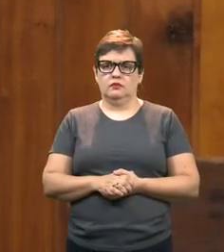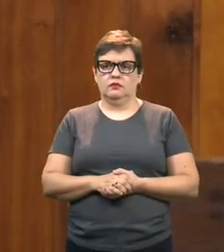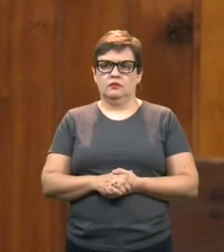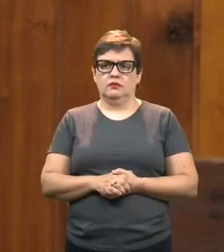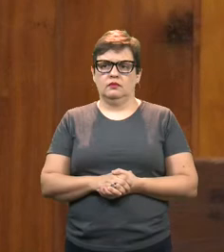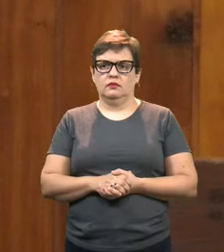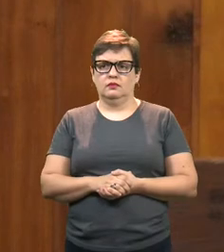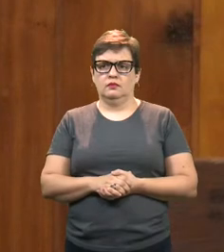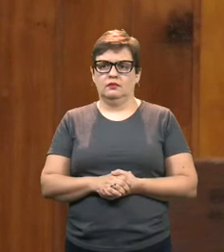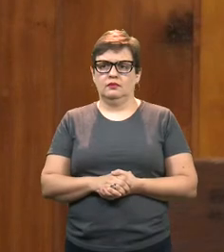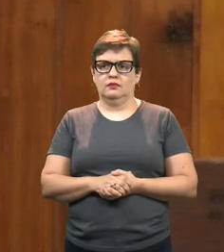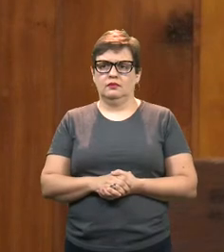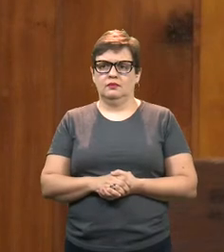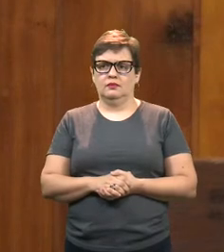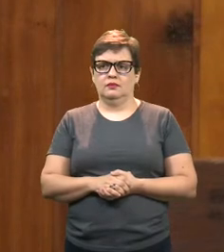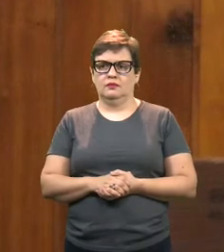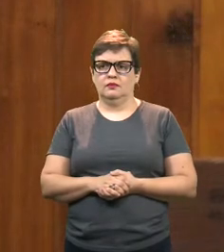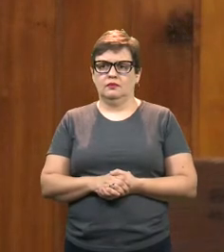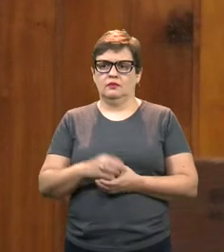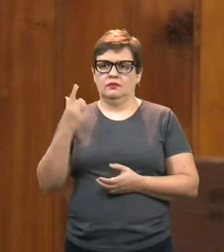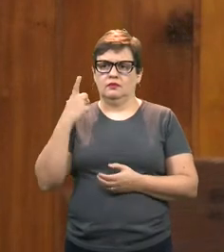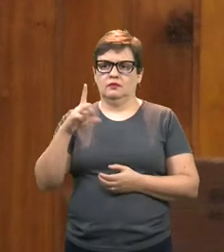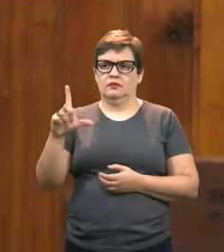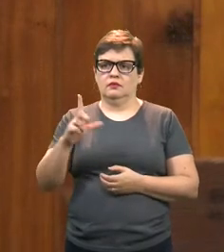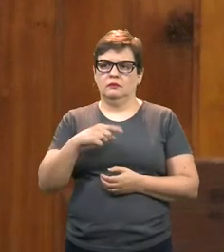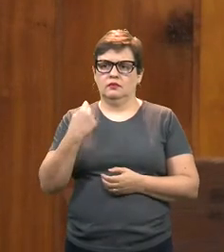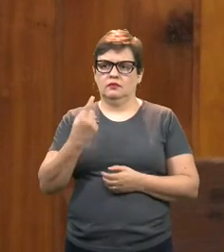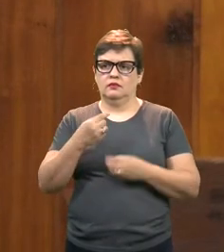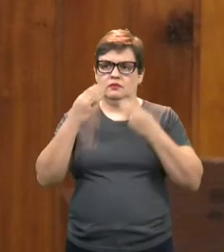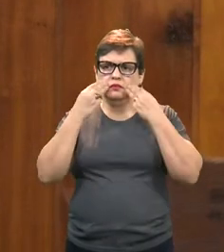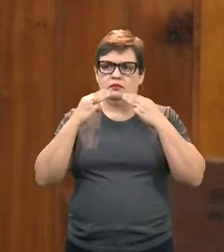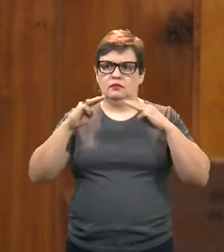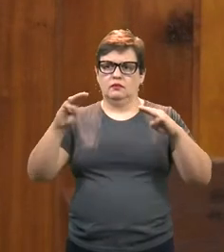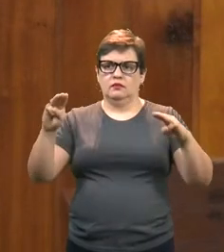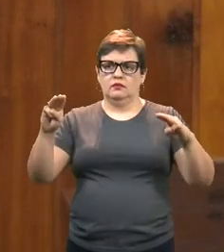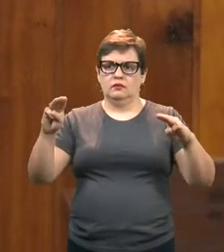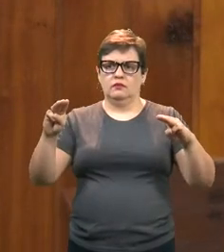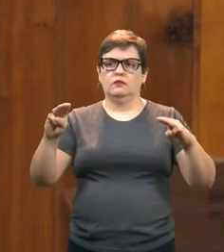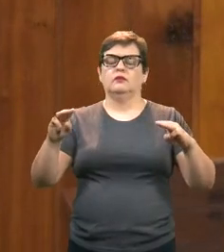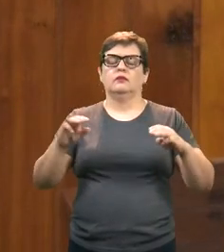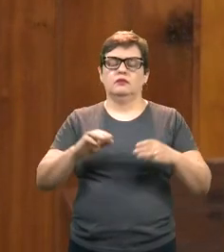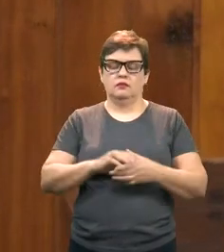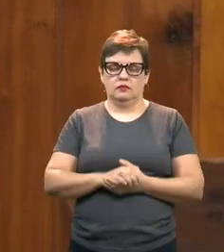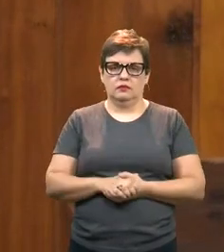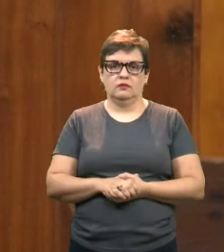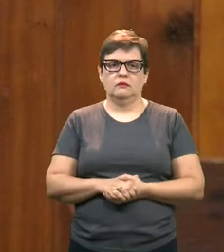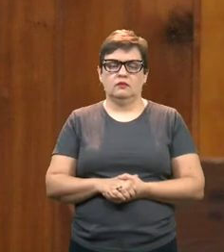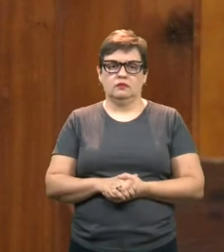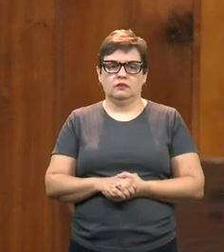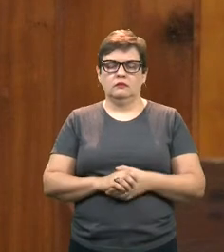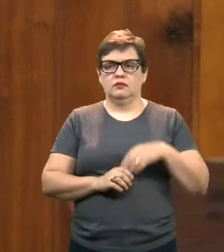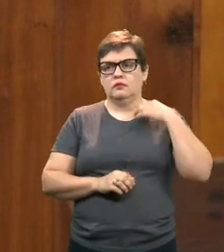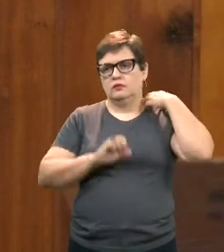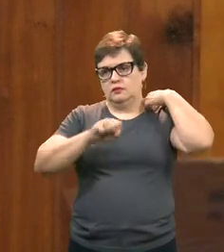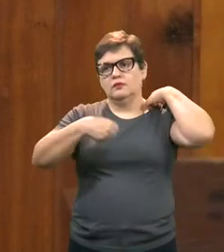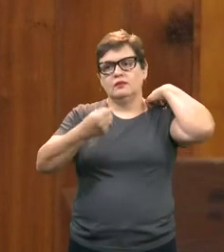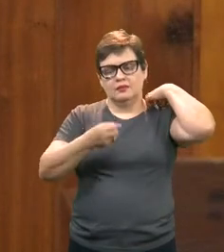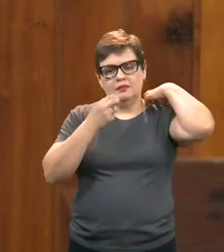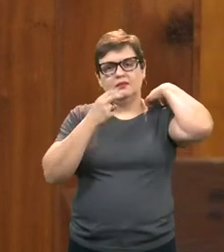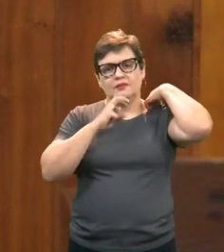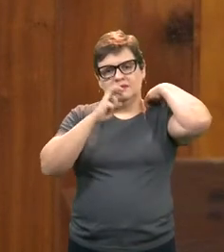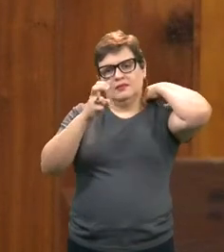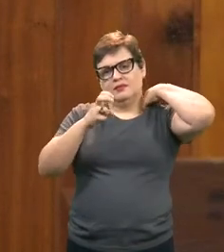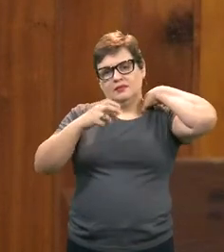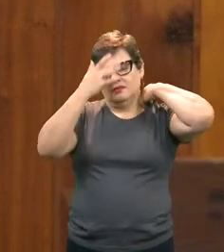conseguindo atingir a nossa missão, que é orientar as famílias e dar voz às pessoas com deficiência. E